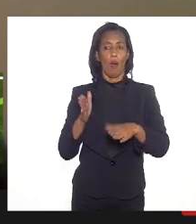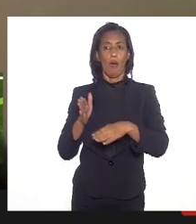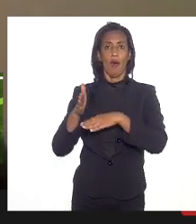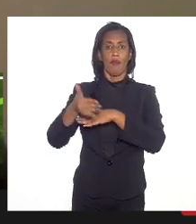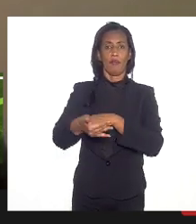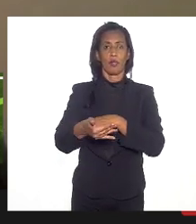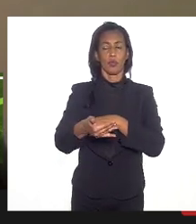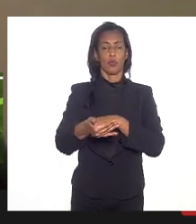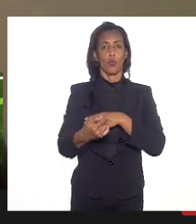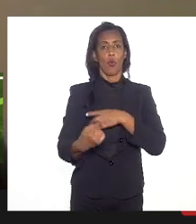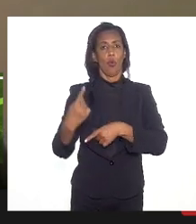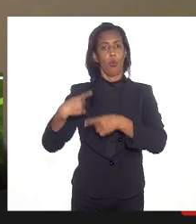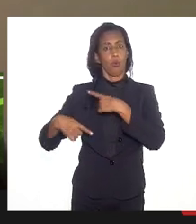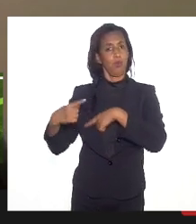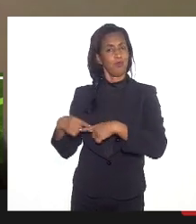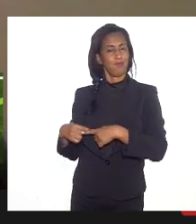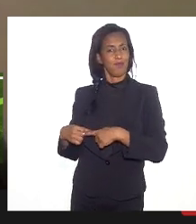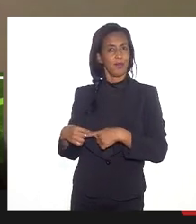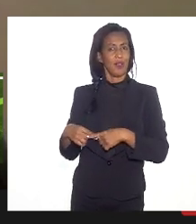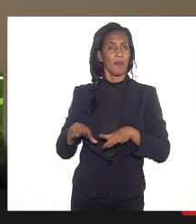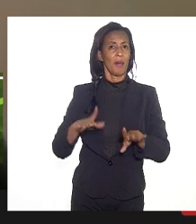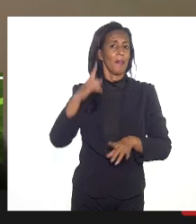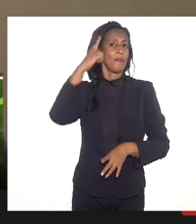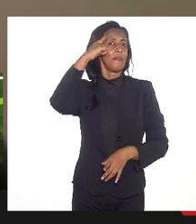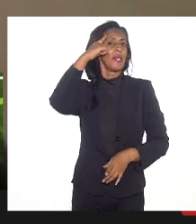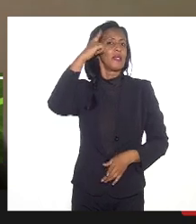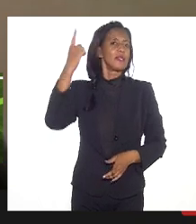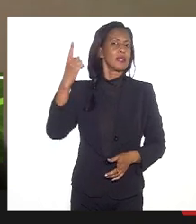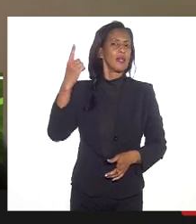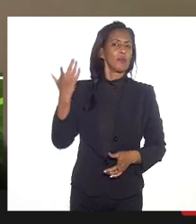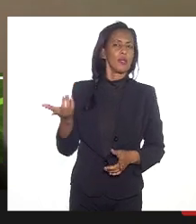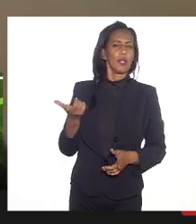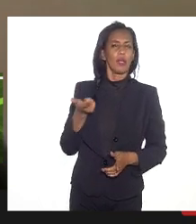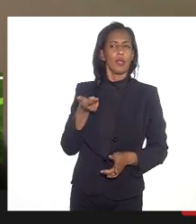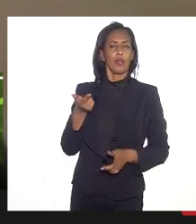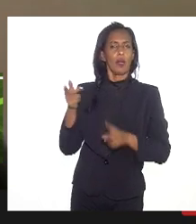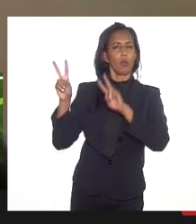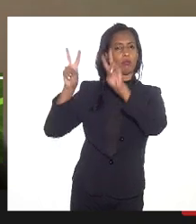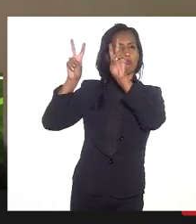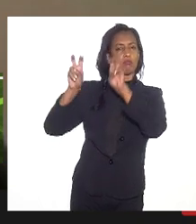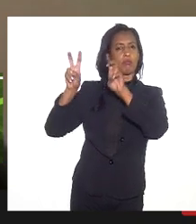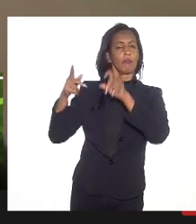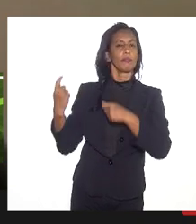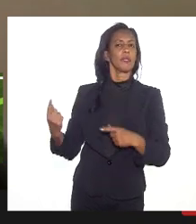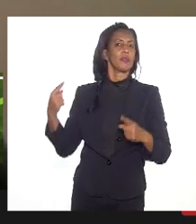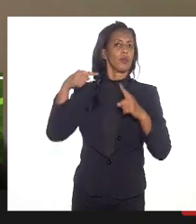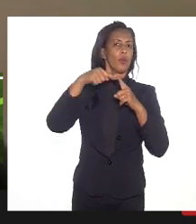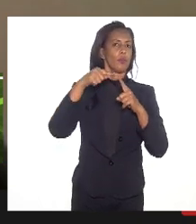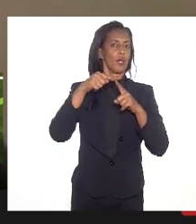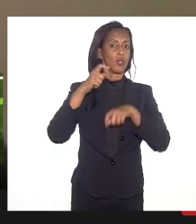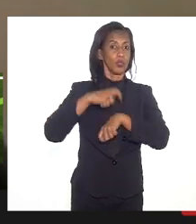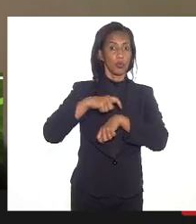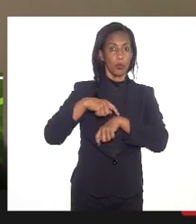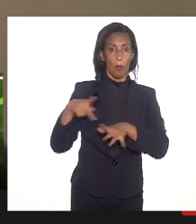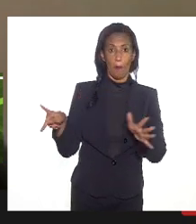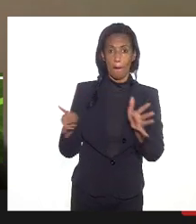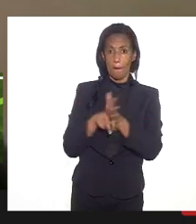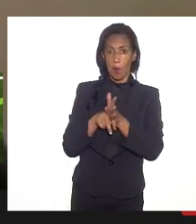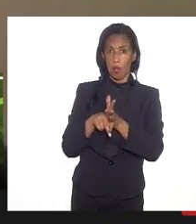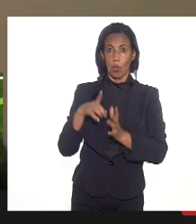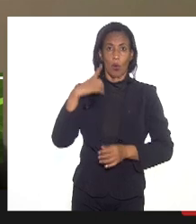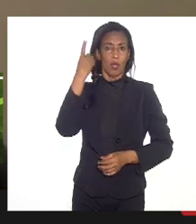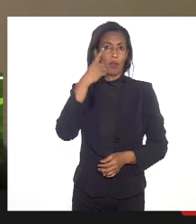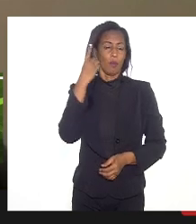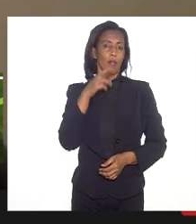ou retrocessos. Entretanto, pensamos que tal síntese precisa ser objeto de momento específico com a